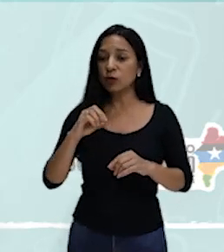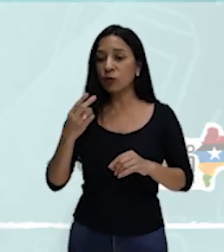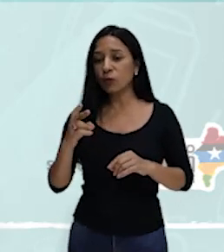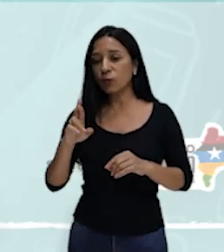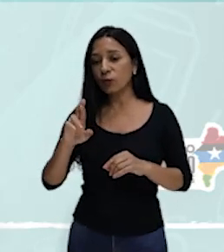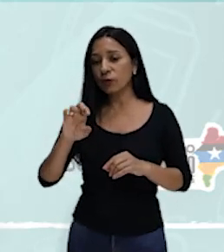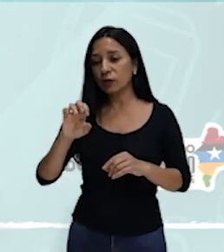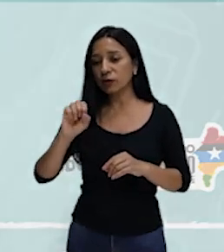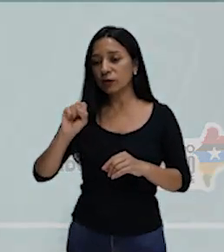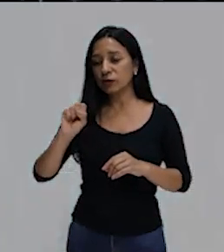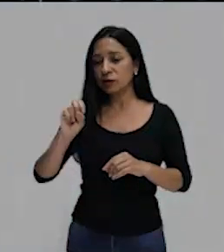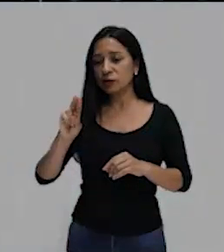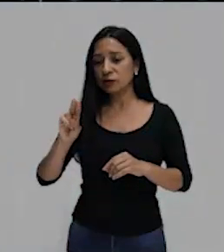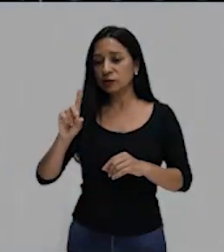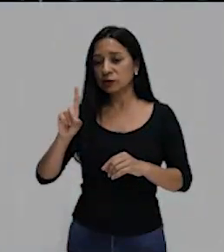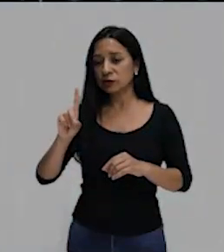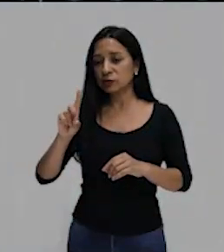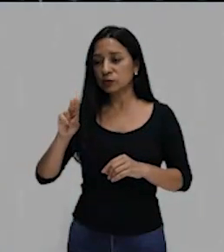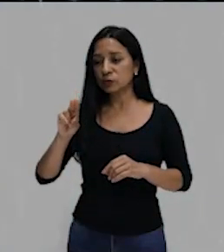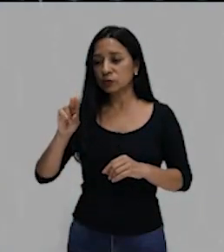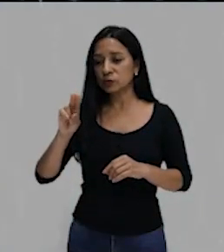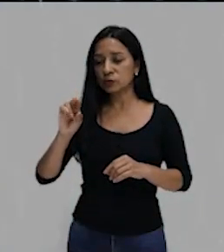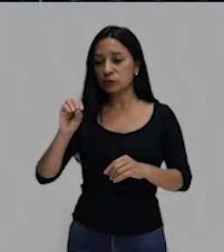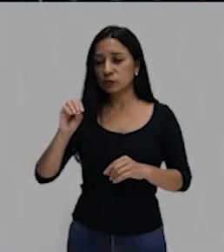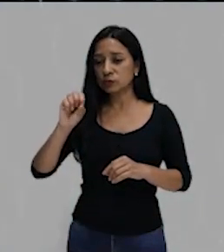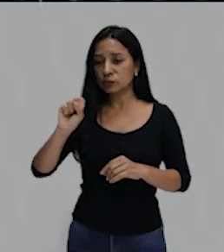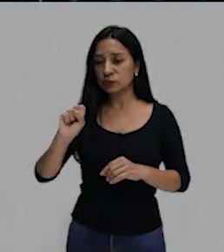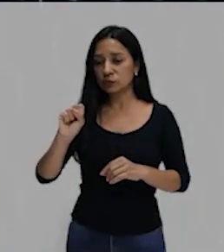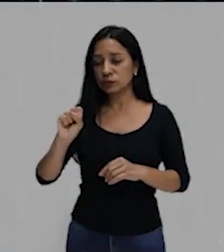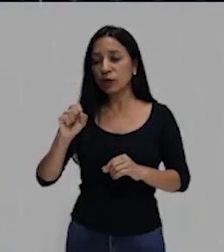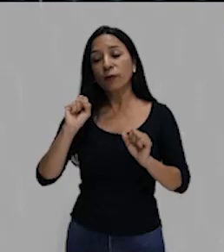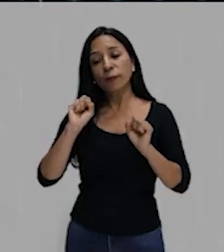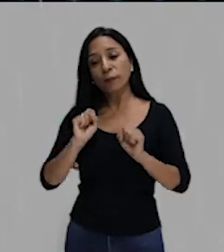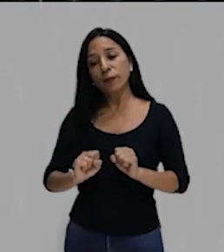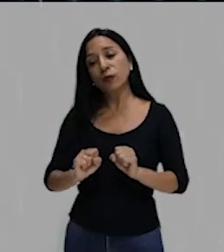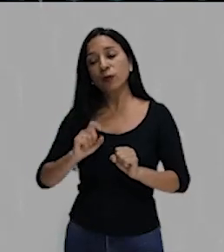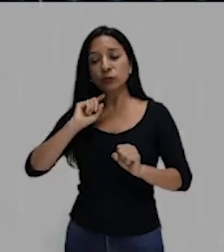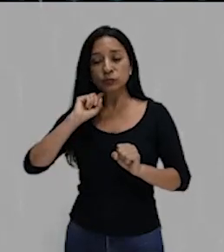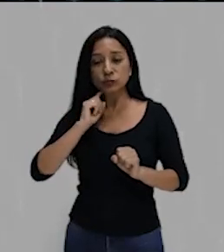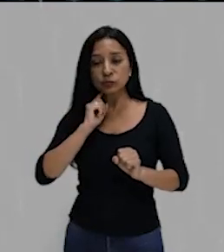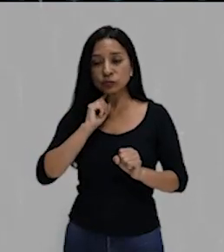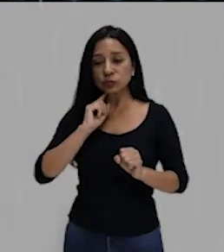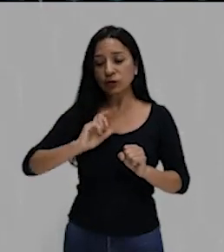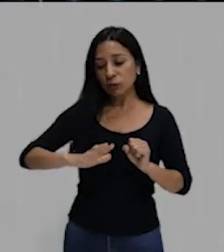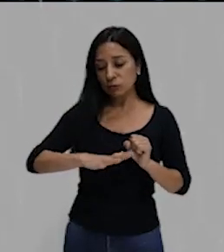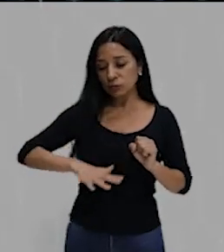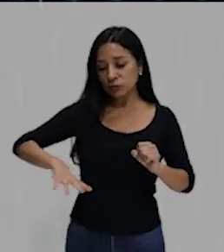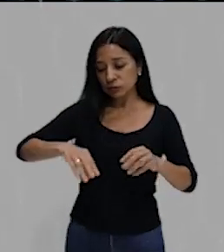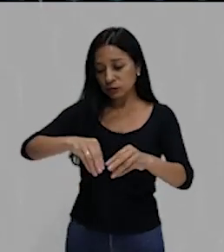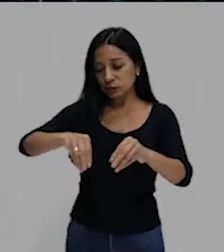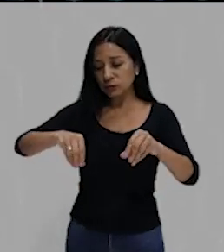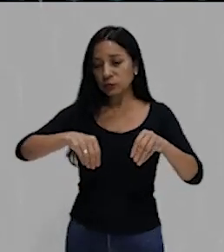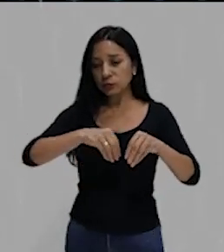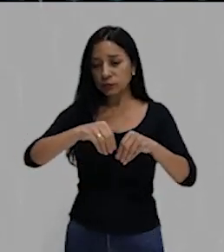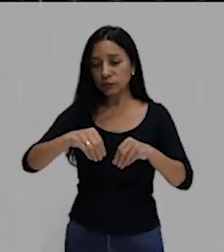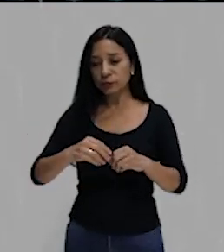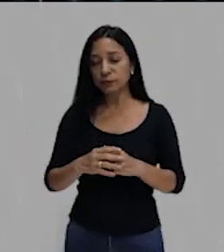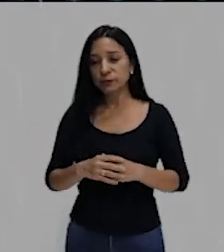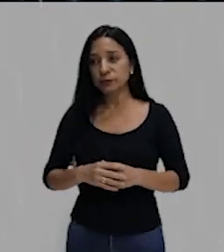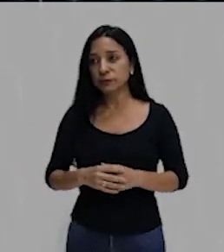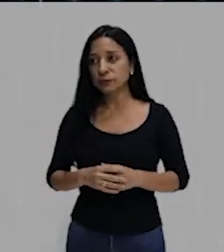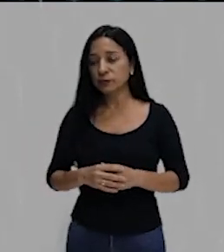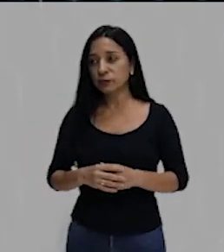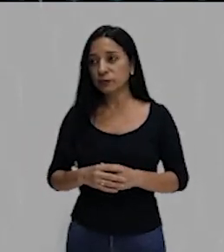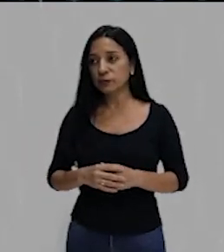resíduos sólidos que possam contaminar o solo. Tudo isso vai afetar a natureza que está naquele ambiente.